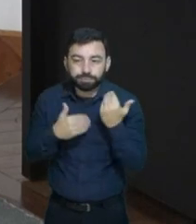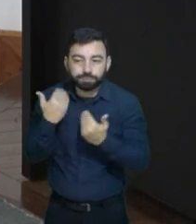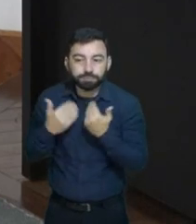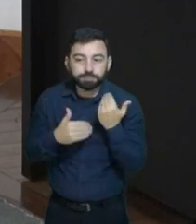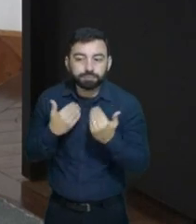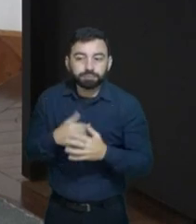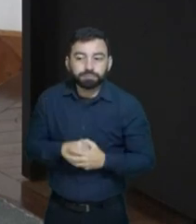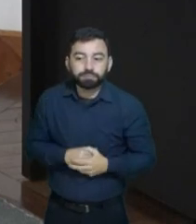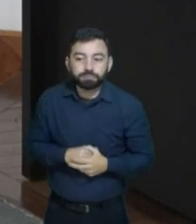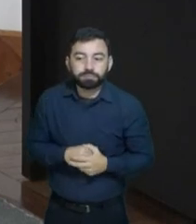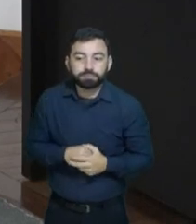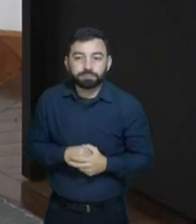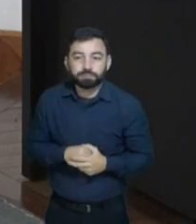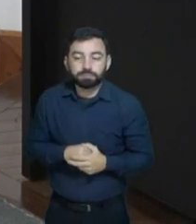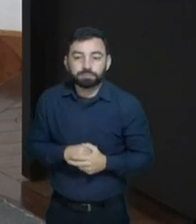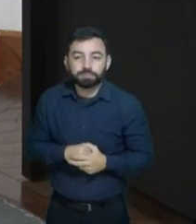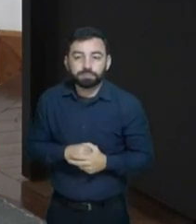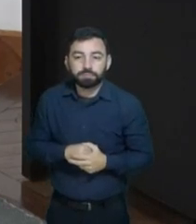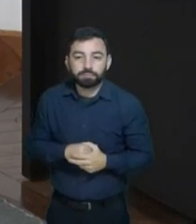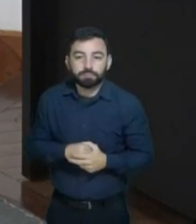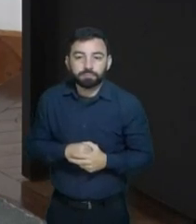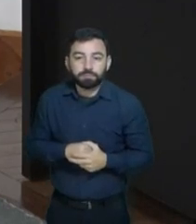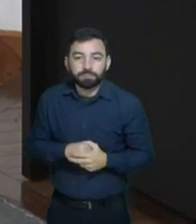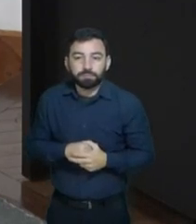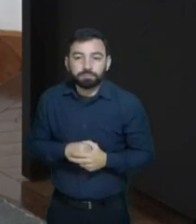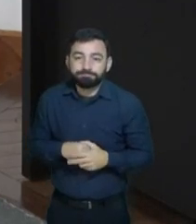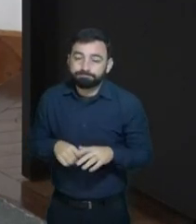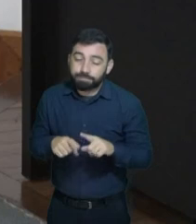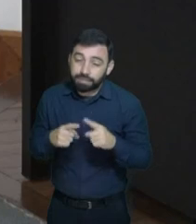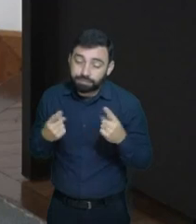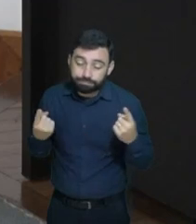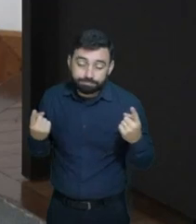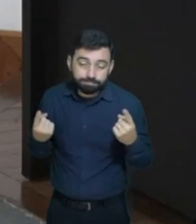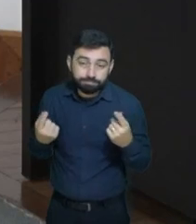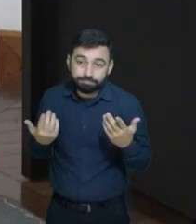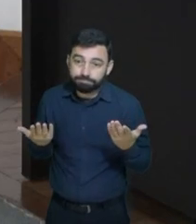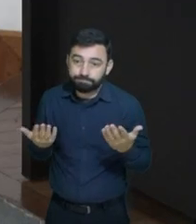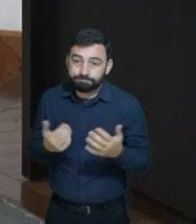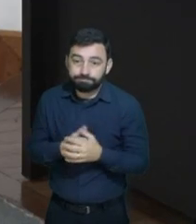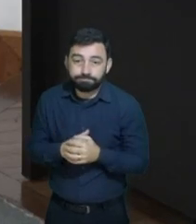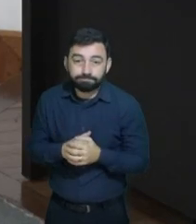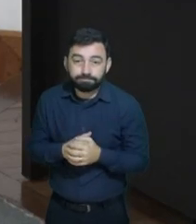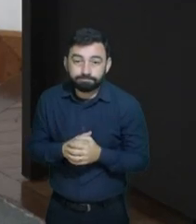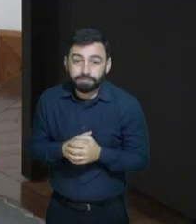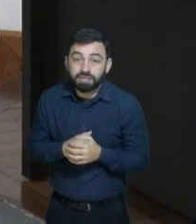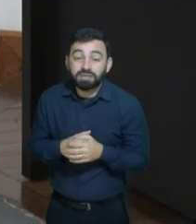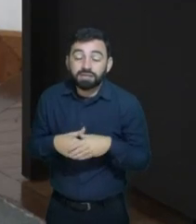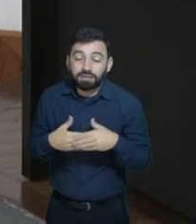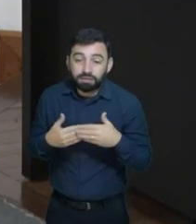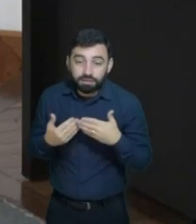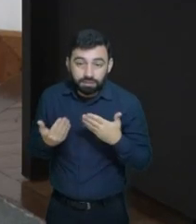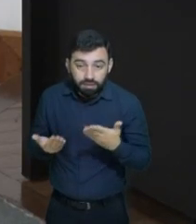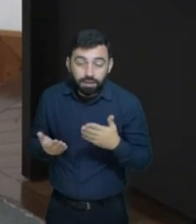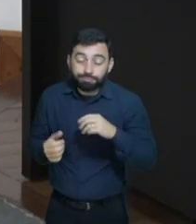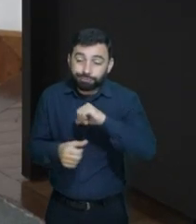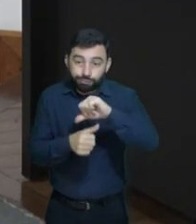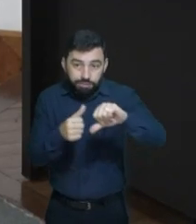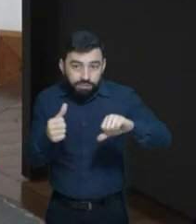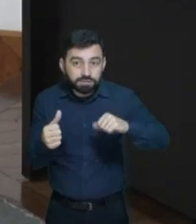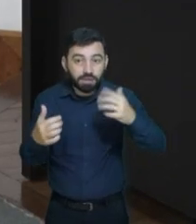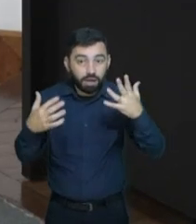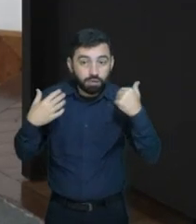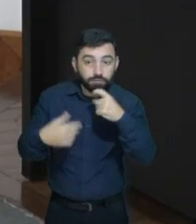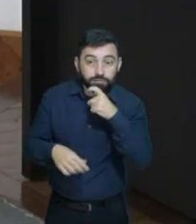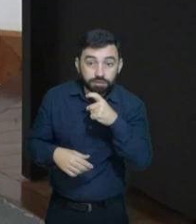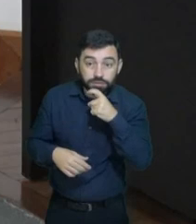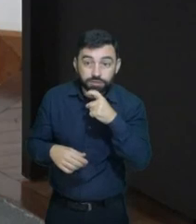Tá? Né? Então, beleza. Né? Então, isso é mudanças climáticas.